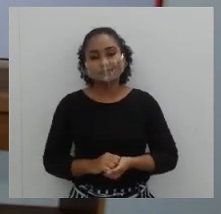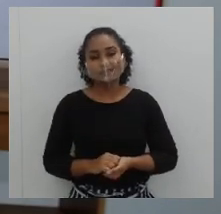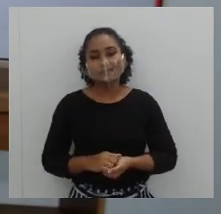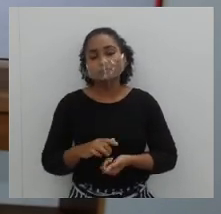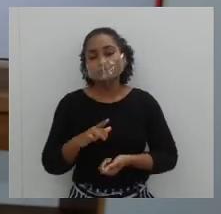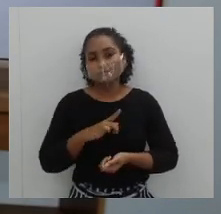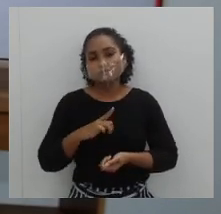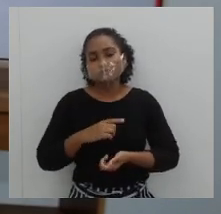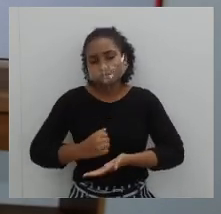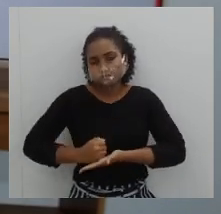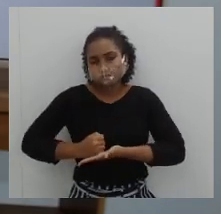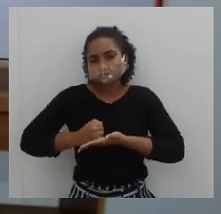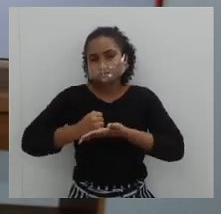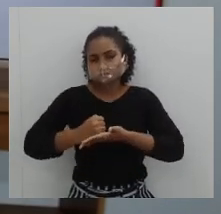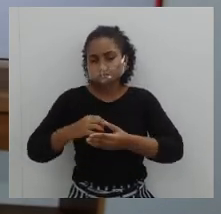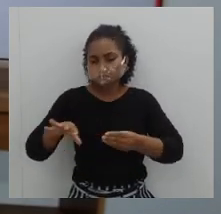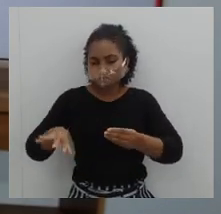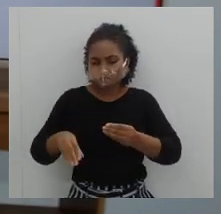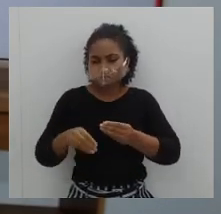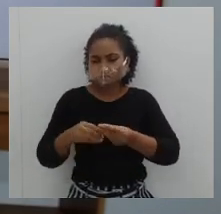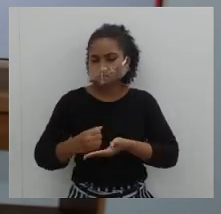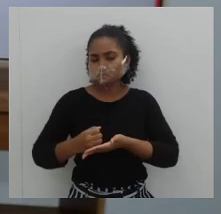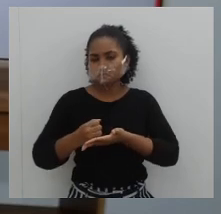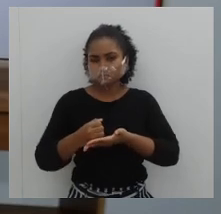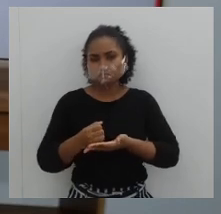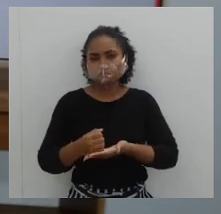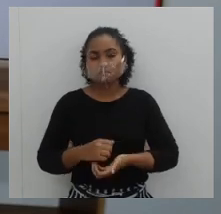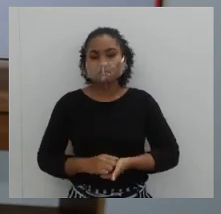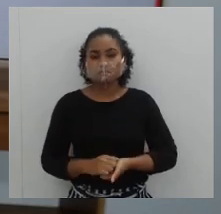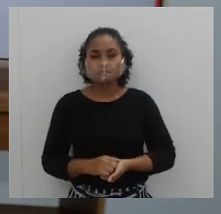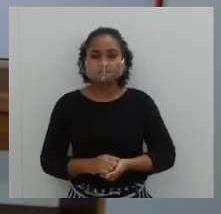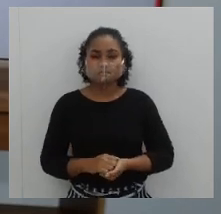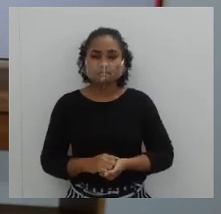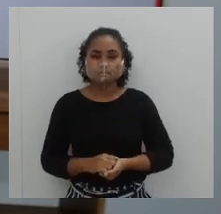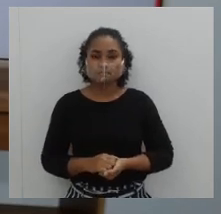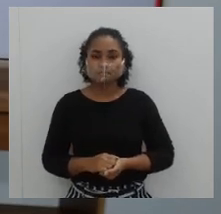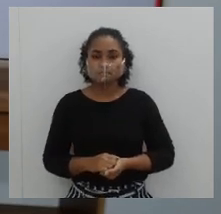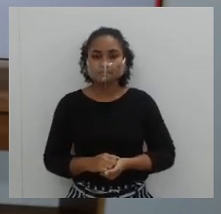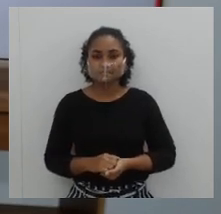tiveram uma grande contribuição para